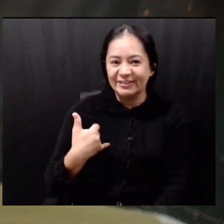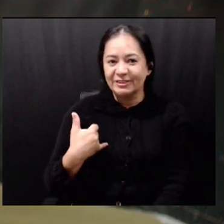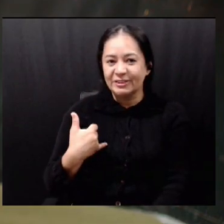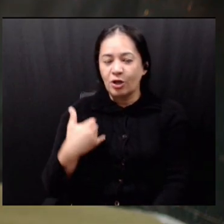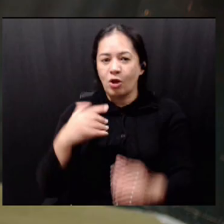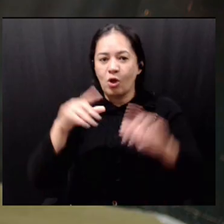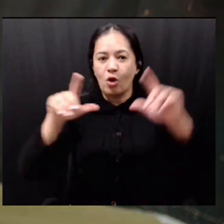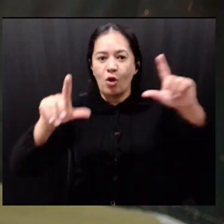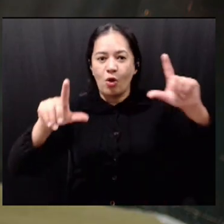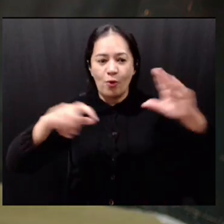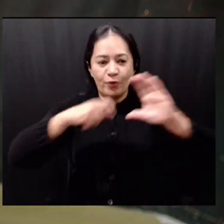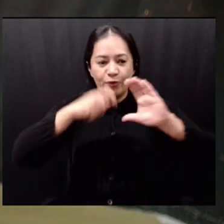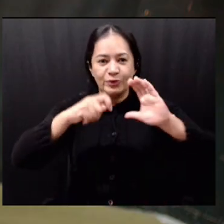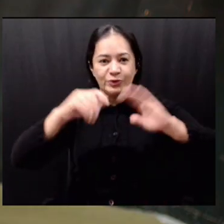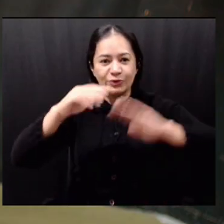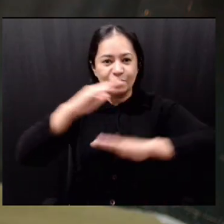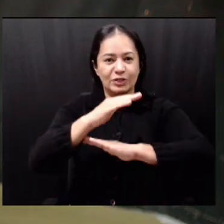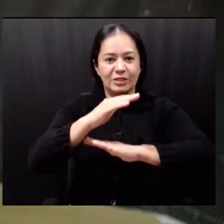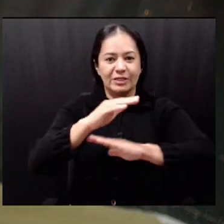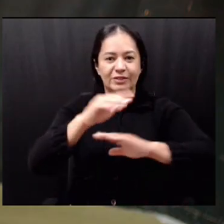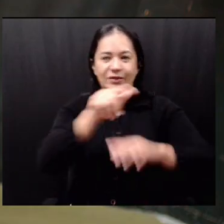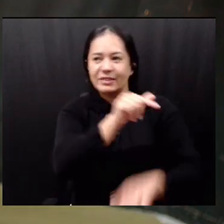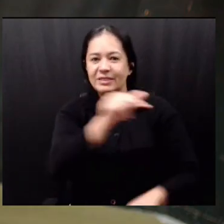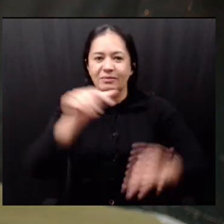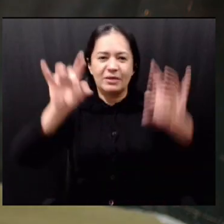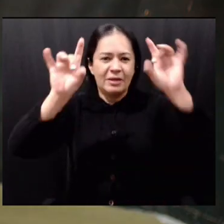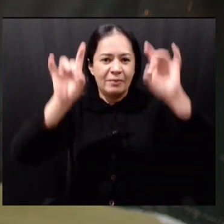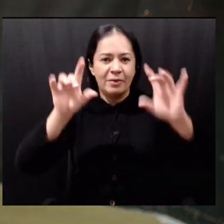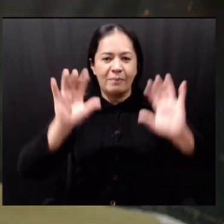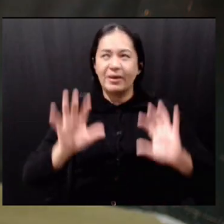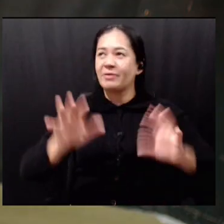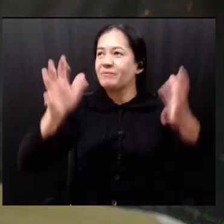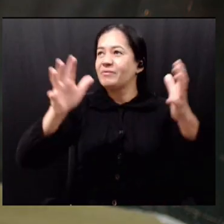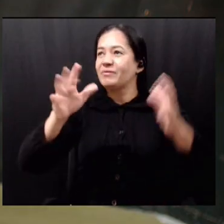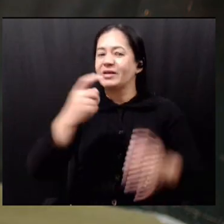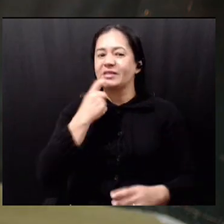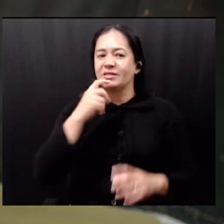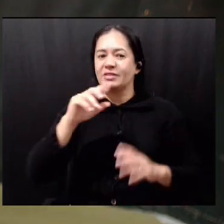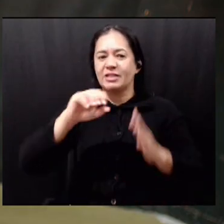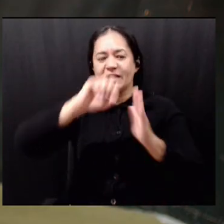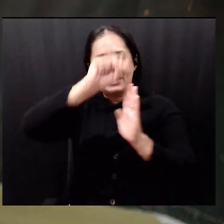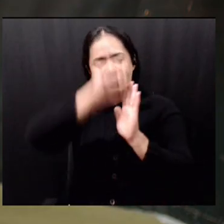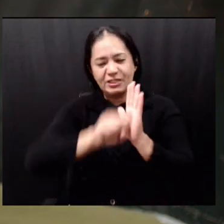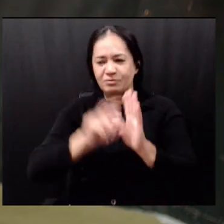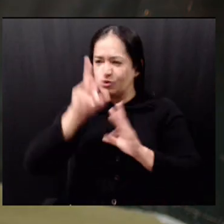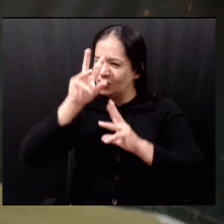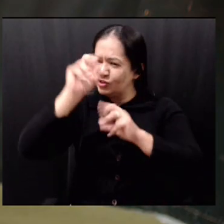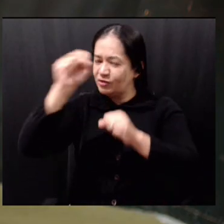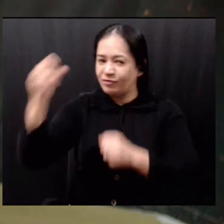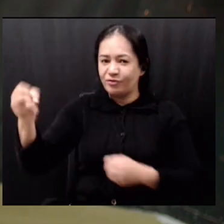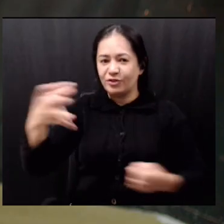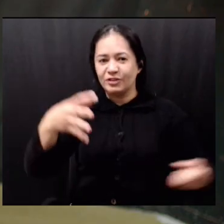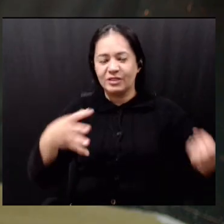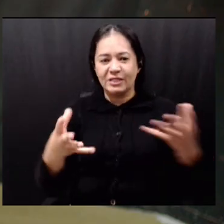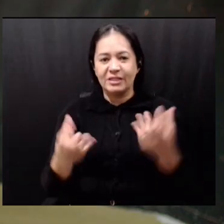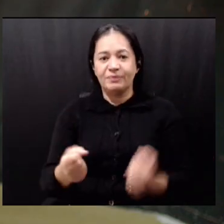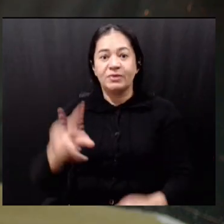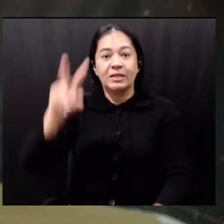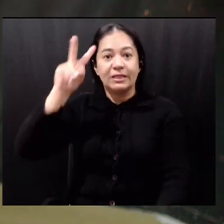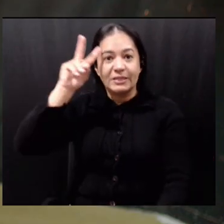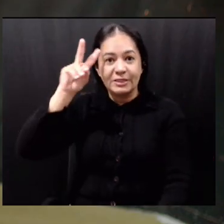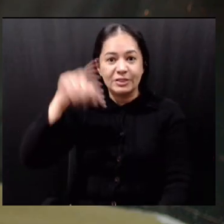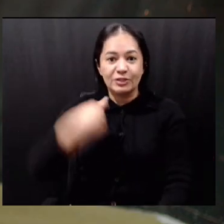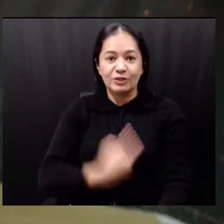especial para celebrar essa cidade, que é símbolo de força, inovação e acolhimento. Segunda-feira, nós vamos abrir